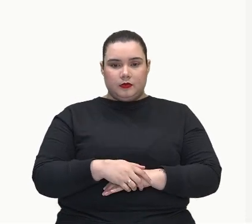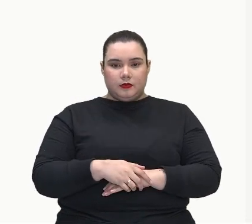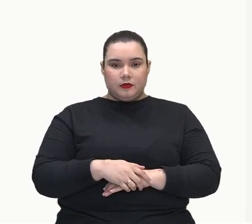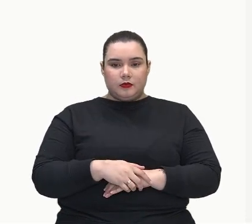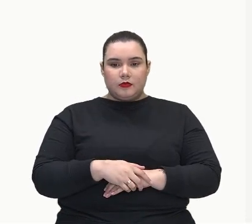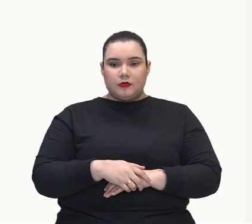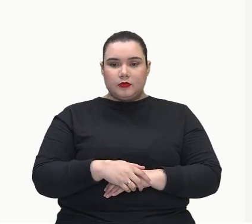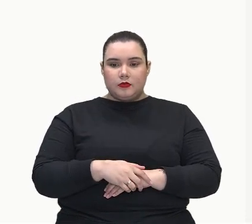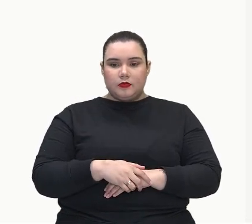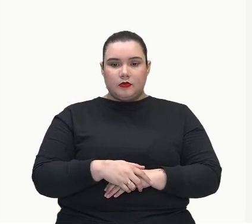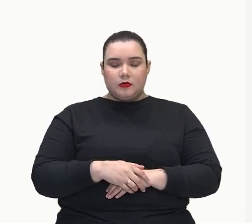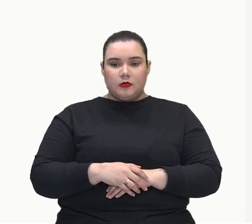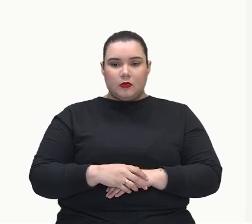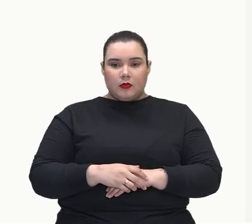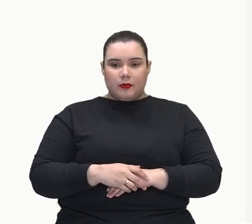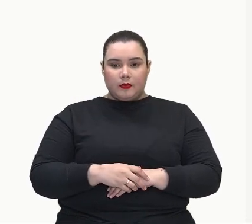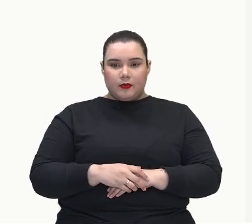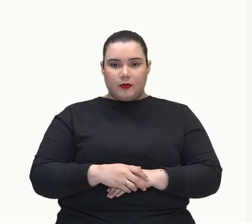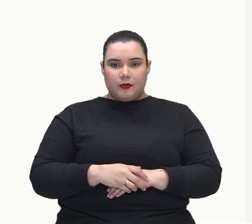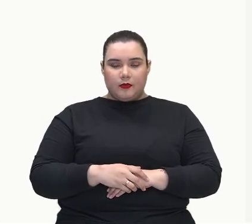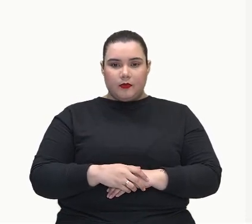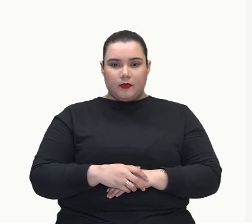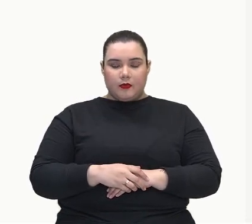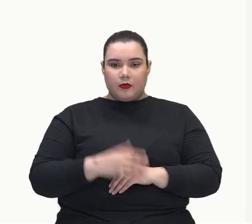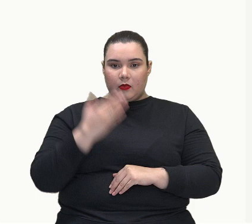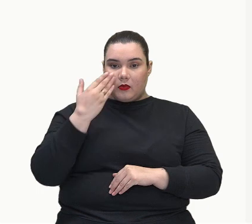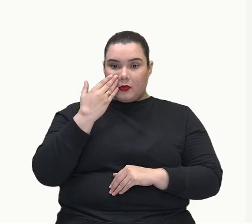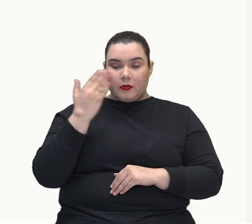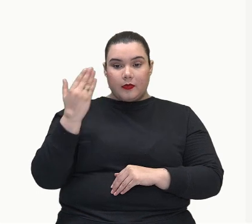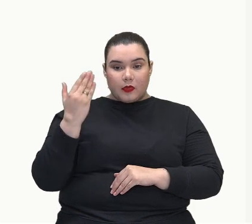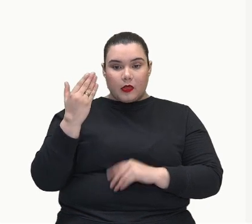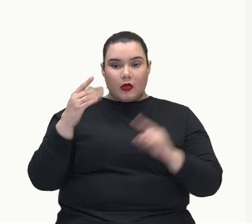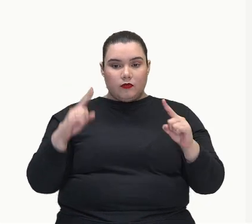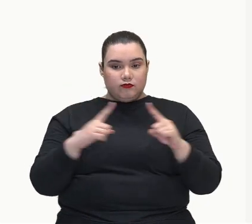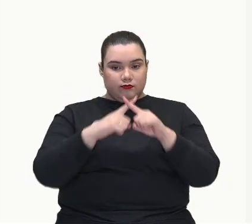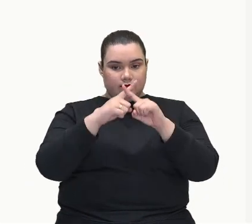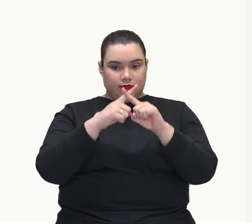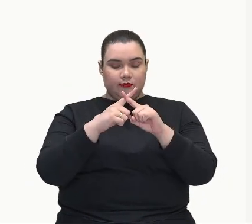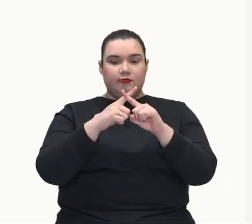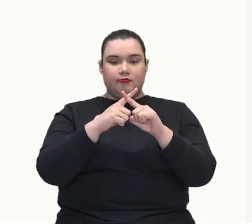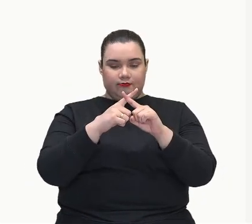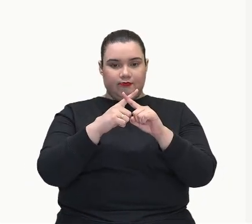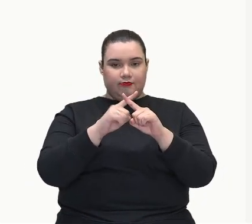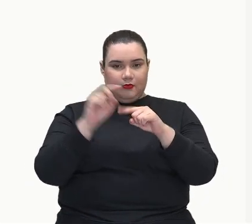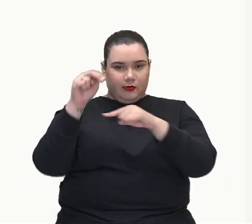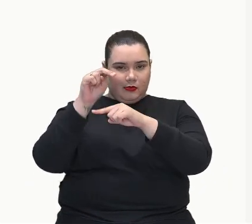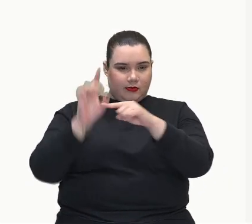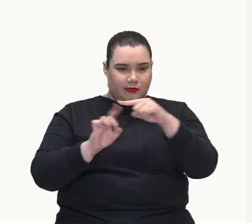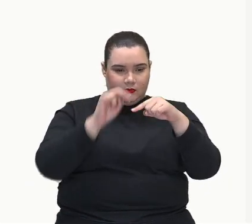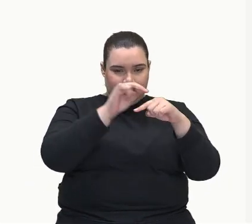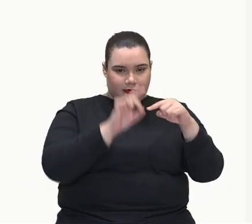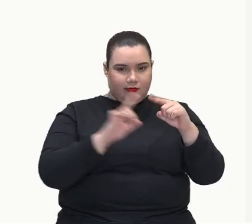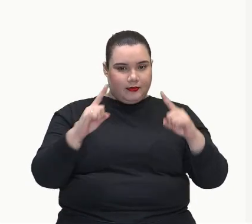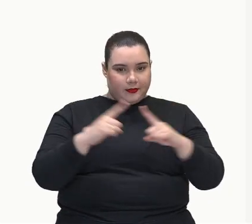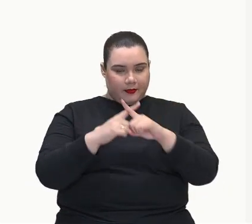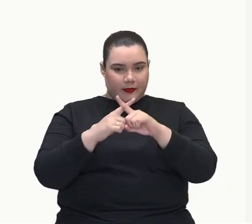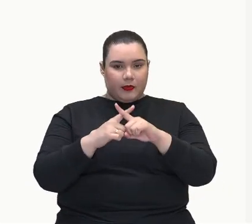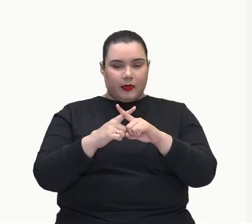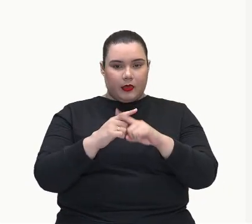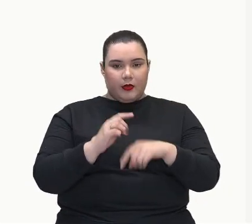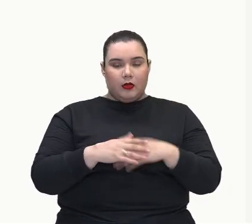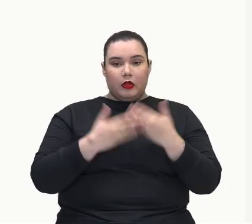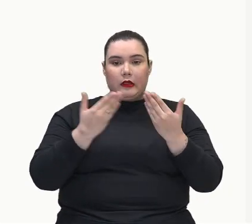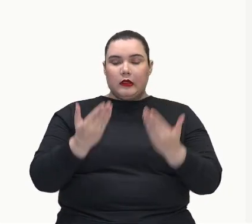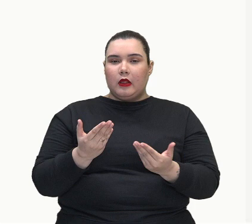Temos aqui que multiplicar o x por 3 e o 6 pelo 18.